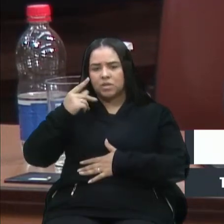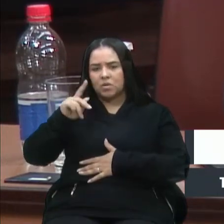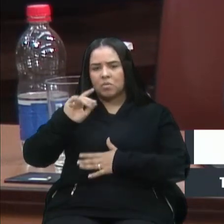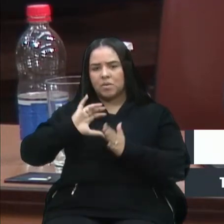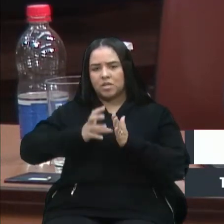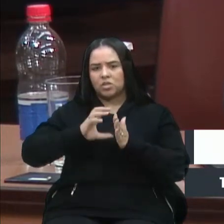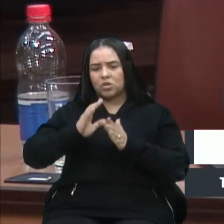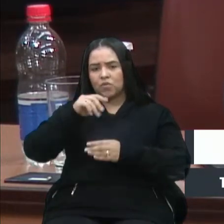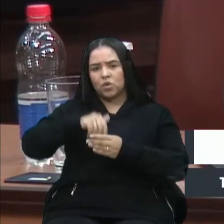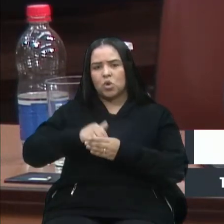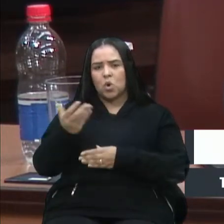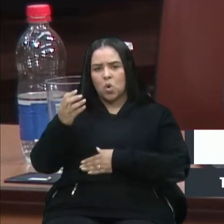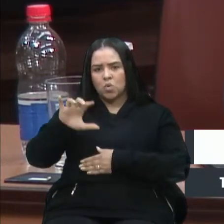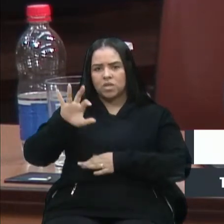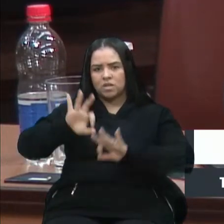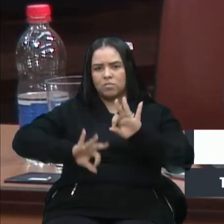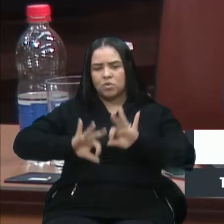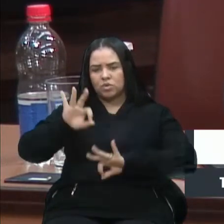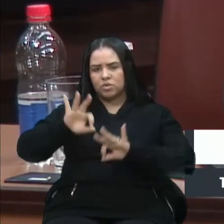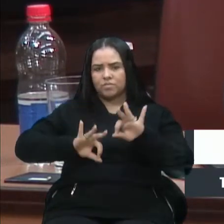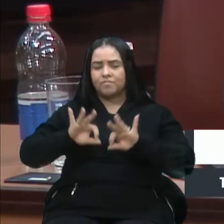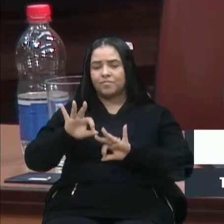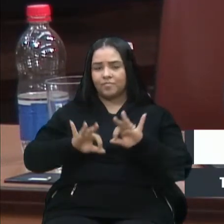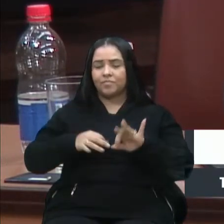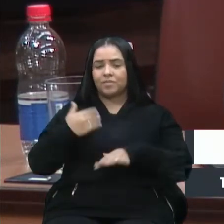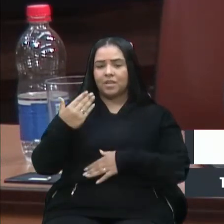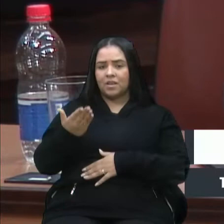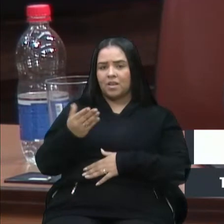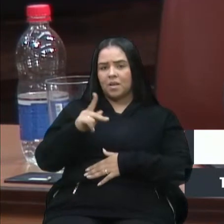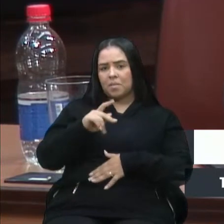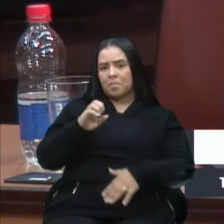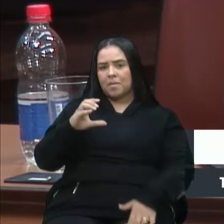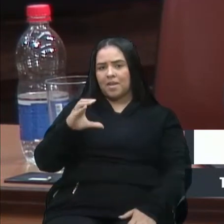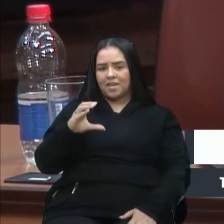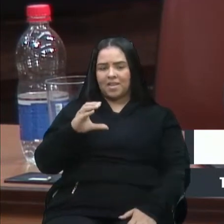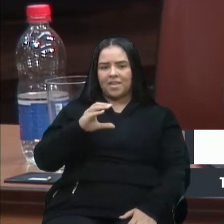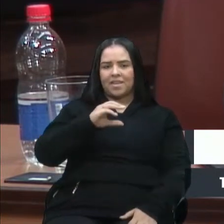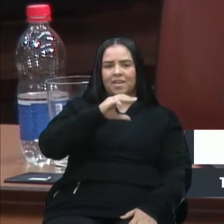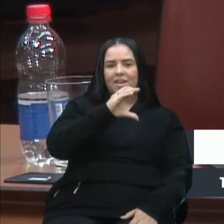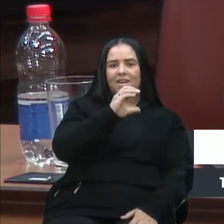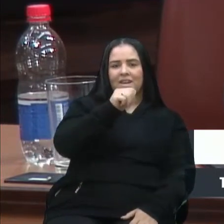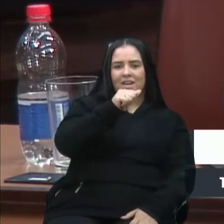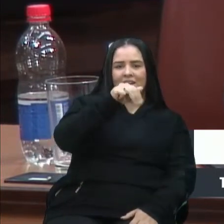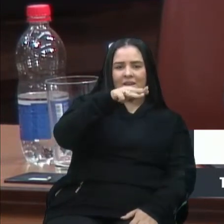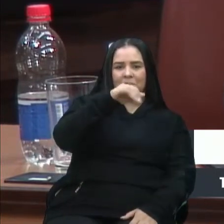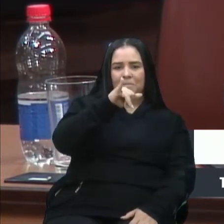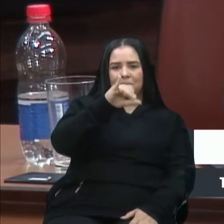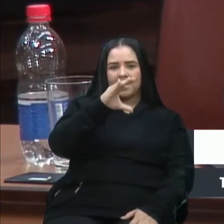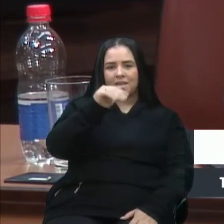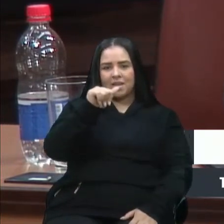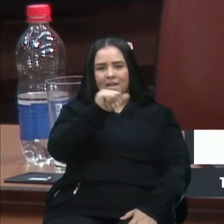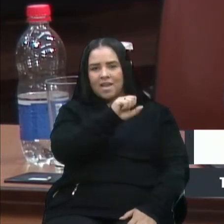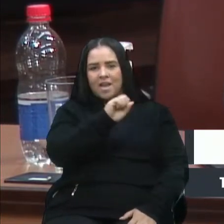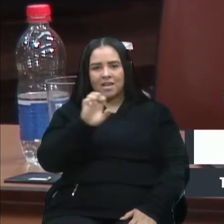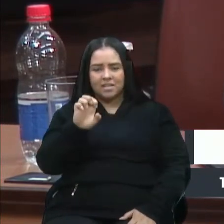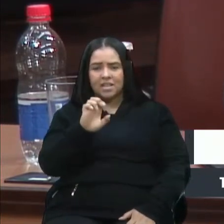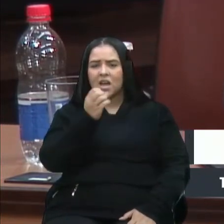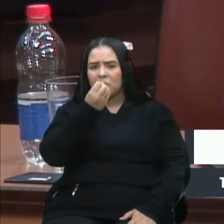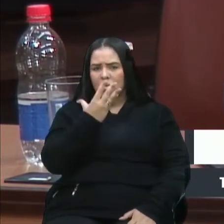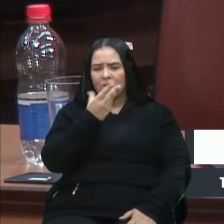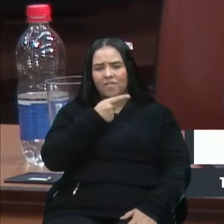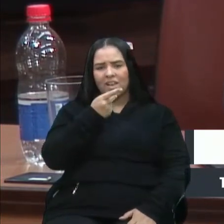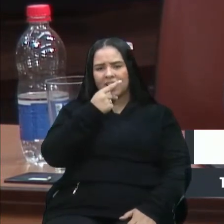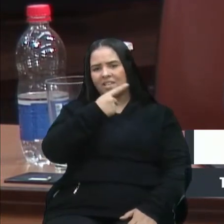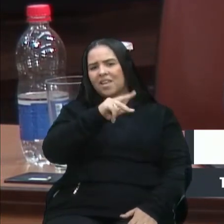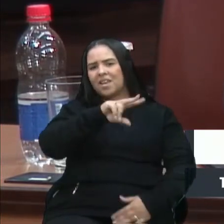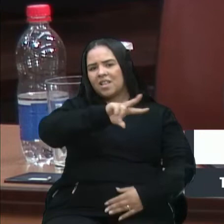esse projeto de lei sobre essa PEC Kamikaze eles pontuou na Tribuna acho que foi uma boa manifestação e